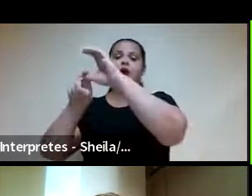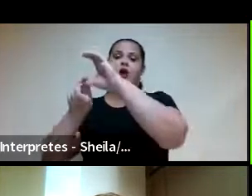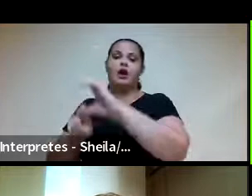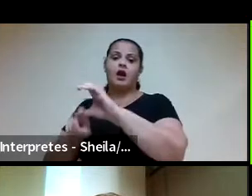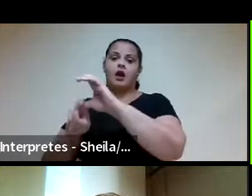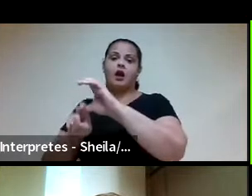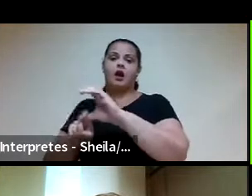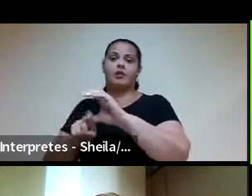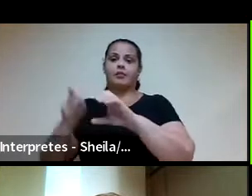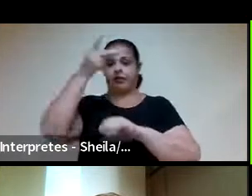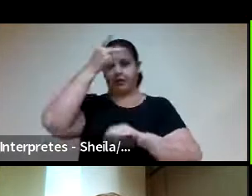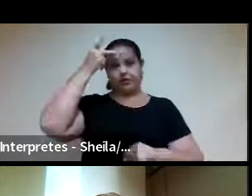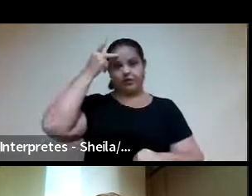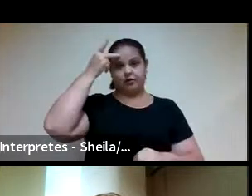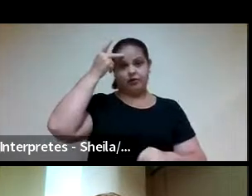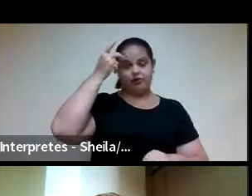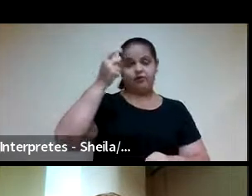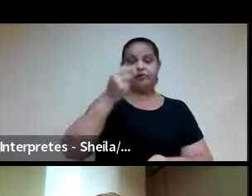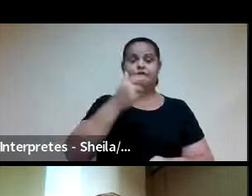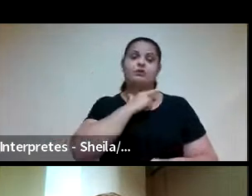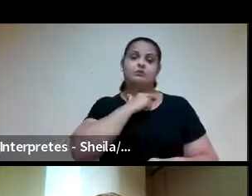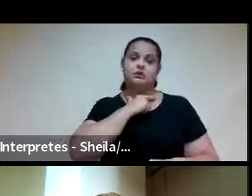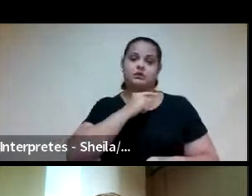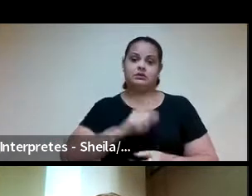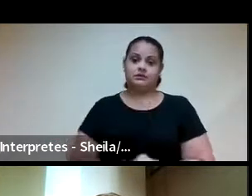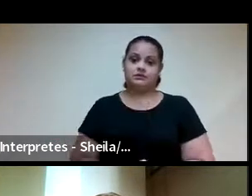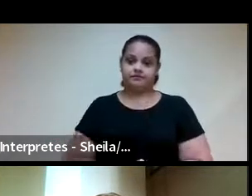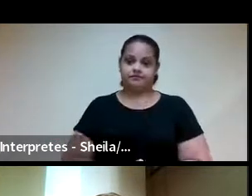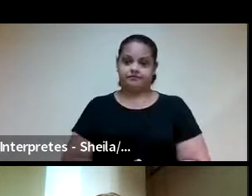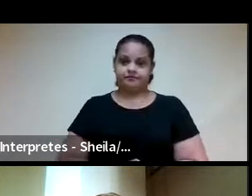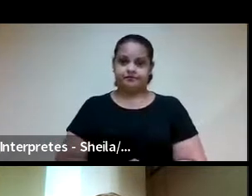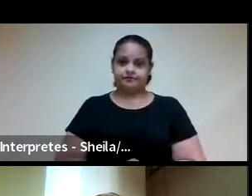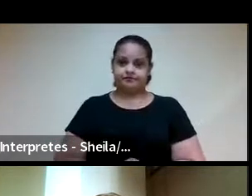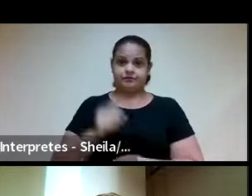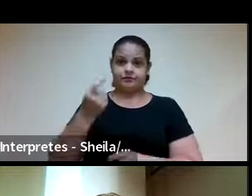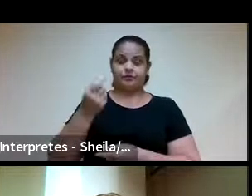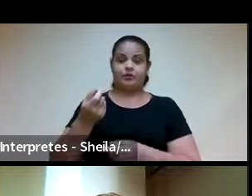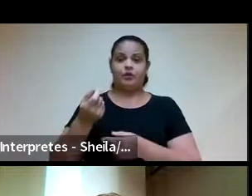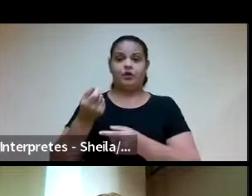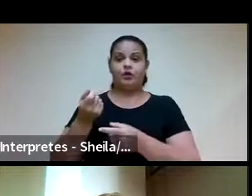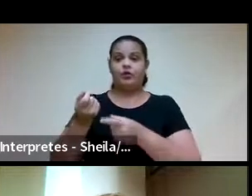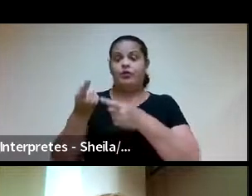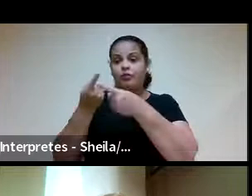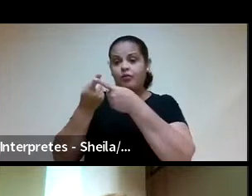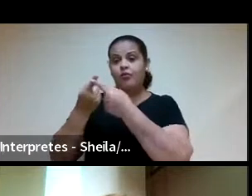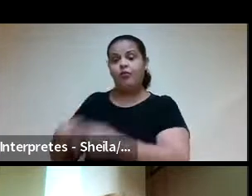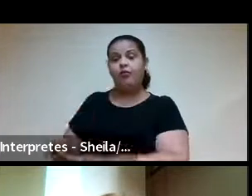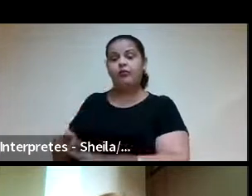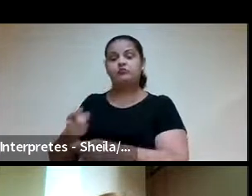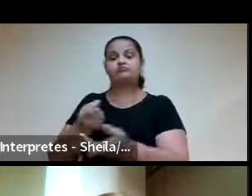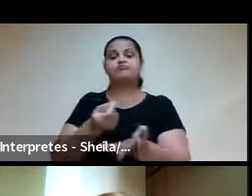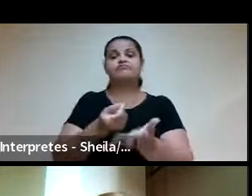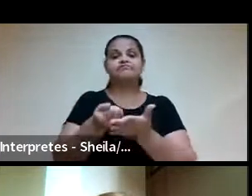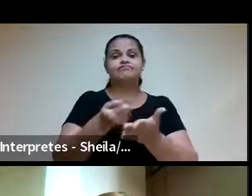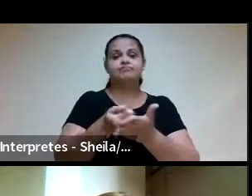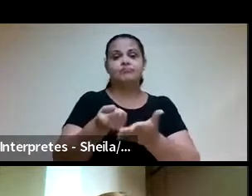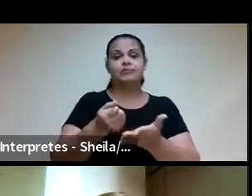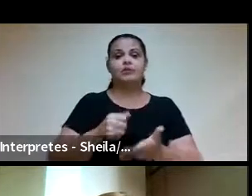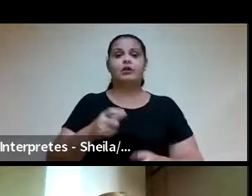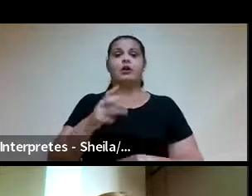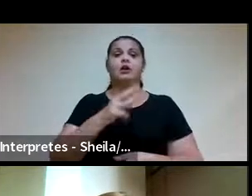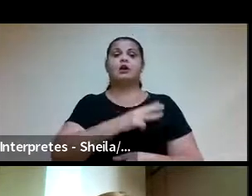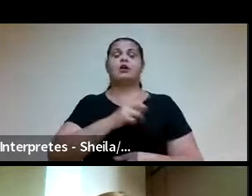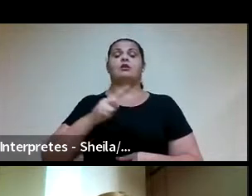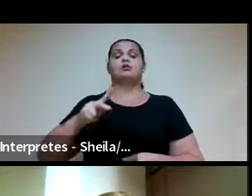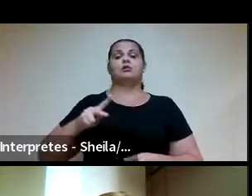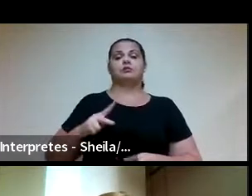Em sendo assim, excelência, o que se requer é o total desprovimento do presente recurso, com todas as vezes ao hora recorrente e ao próprio Ministério Público que dá parecer em